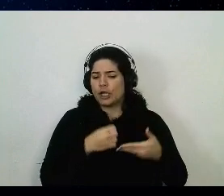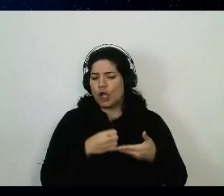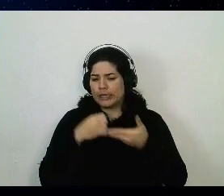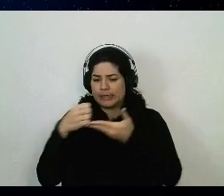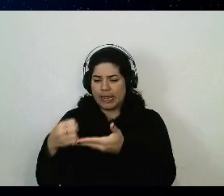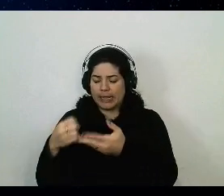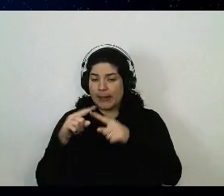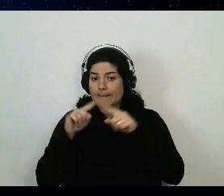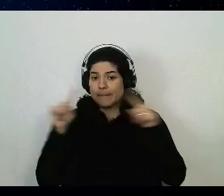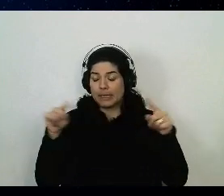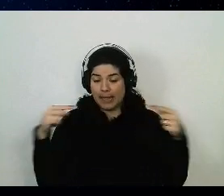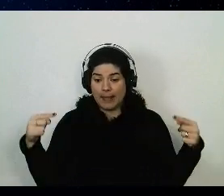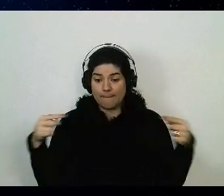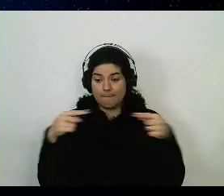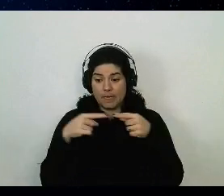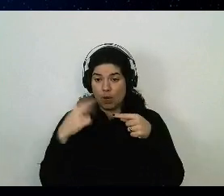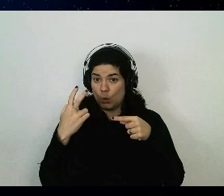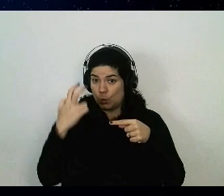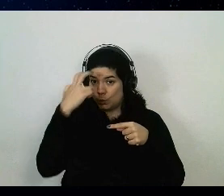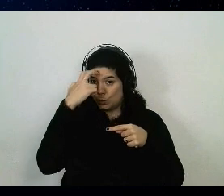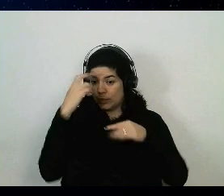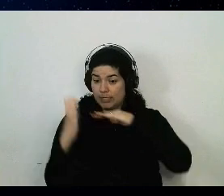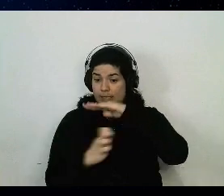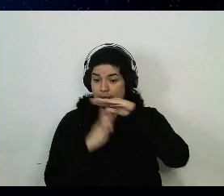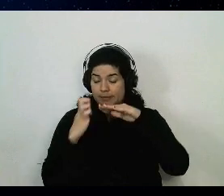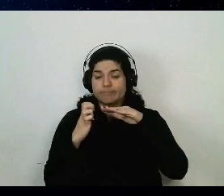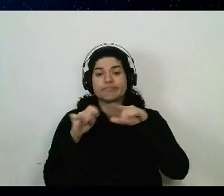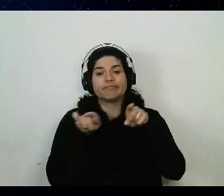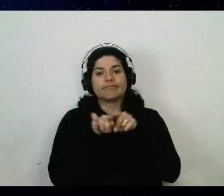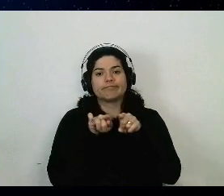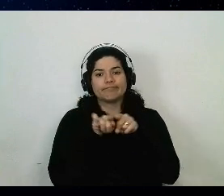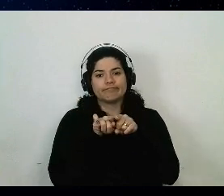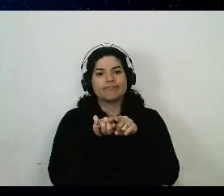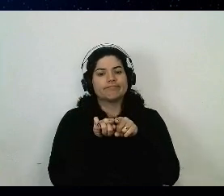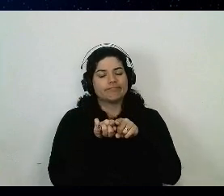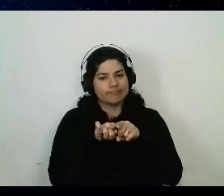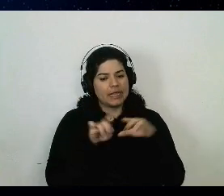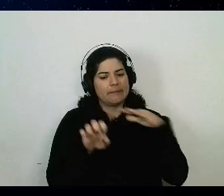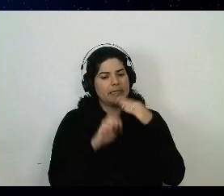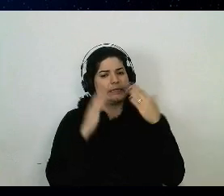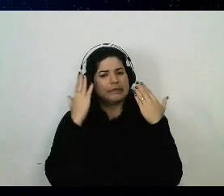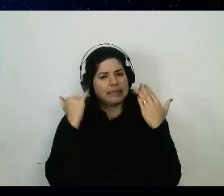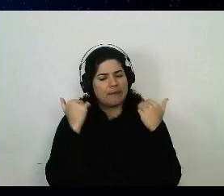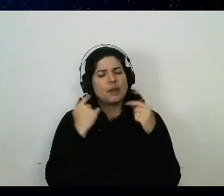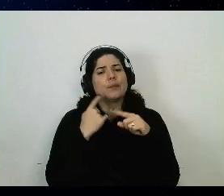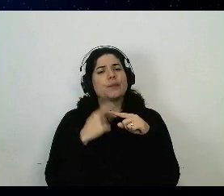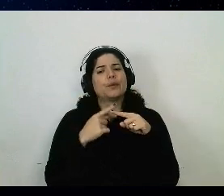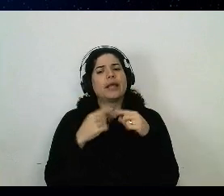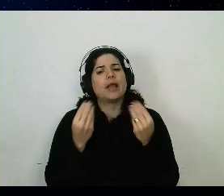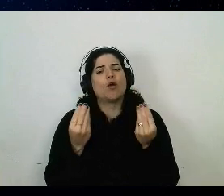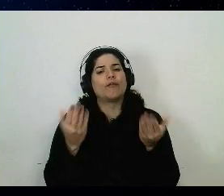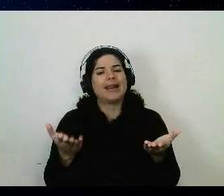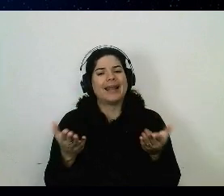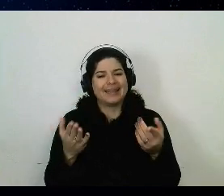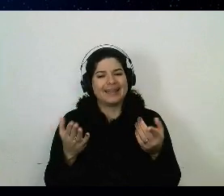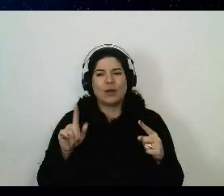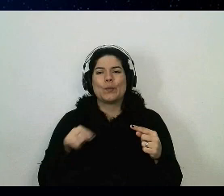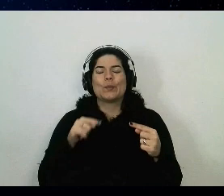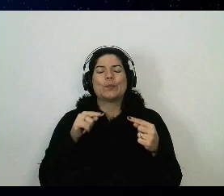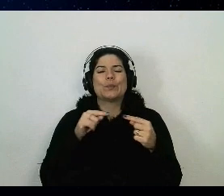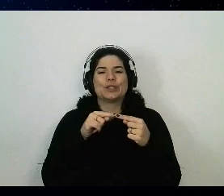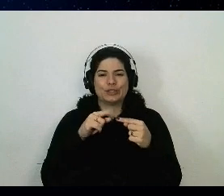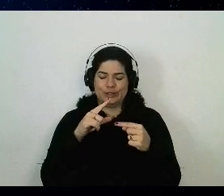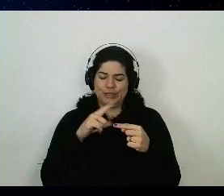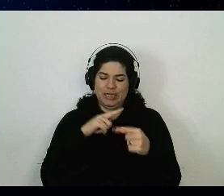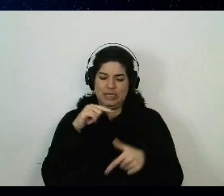alinhamos com a cultura da empresa, e a organização de fato sabe o que entrega também, qual é o meu propósito em relação à minha operação,